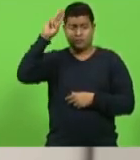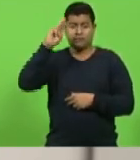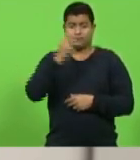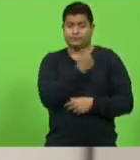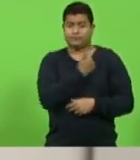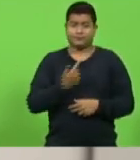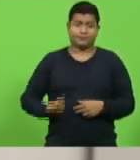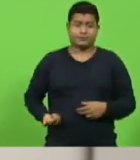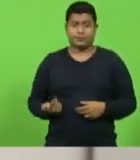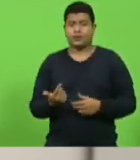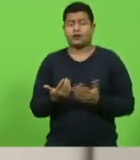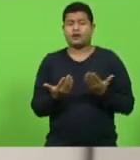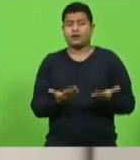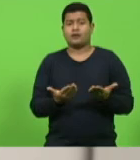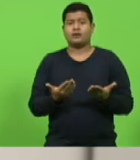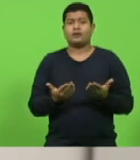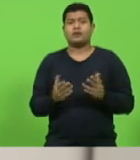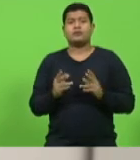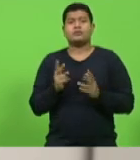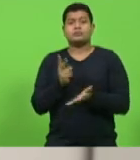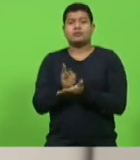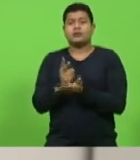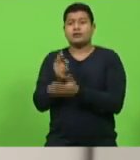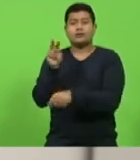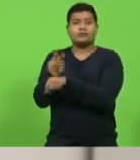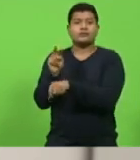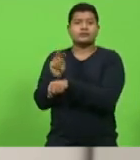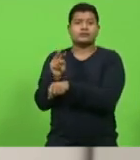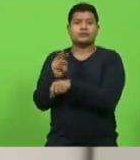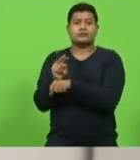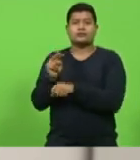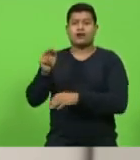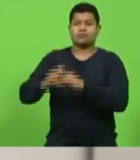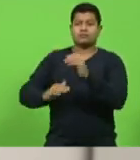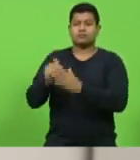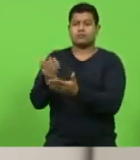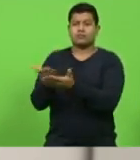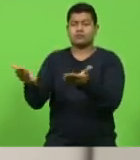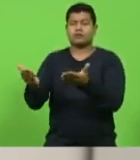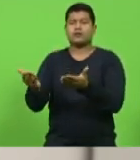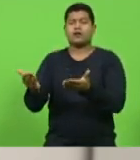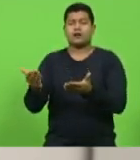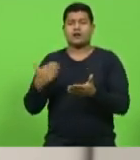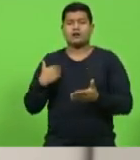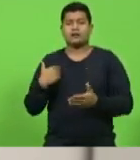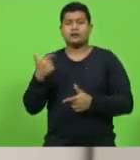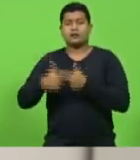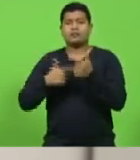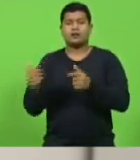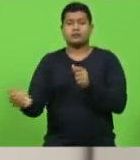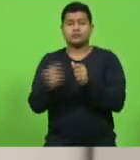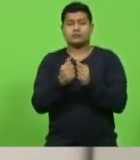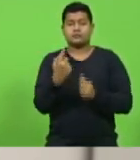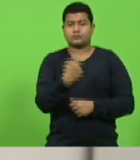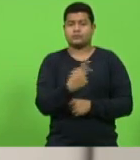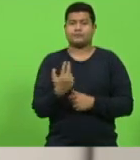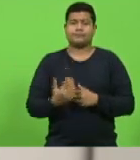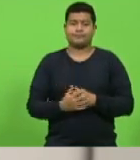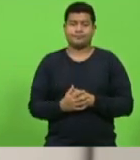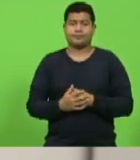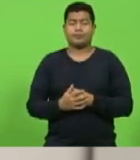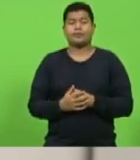bem zelar pelo erário e de fiscalizar as condutas de seus subordinados. Do conjunto da obra, eminentes